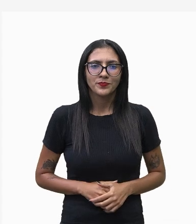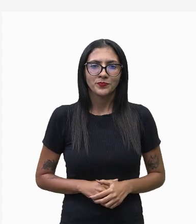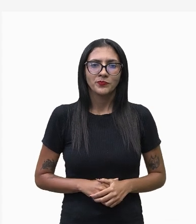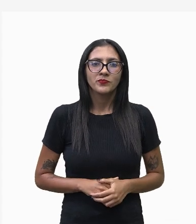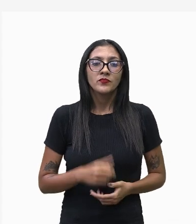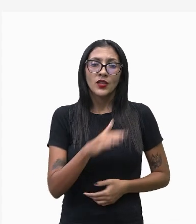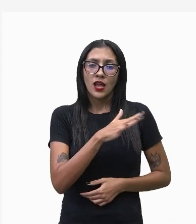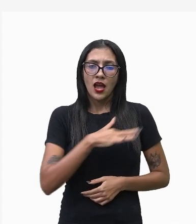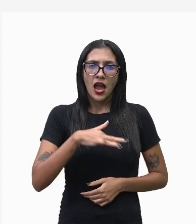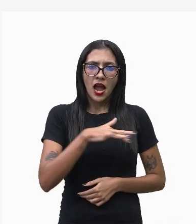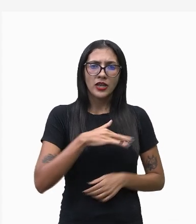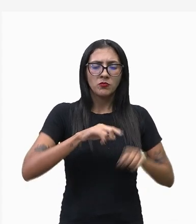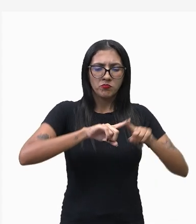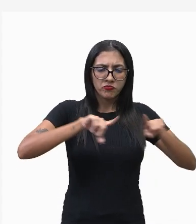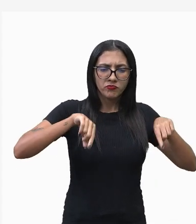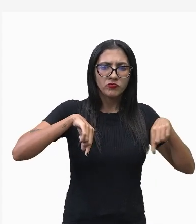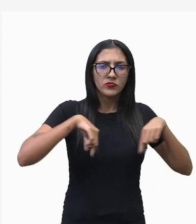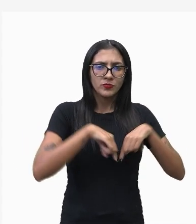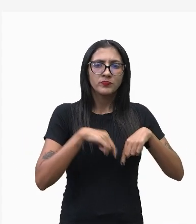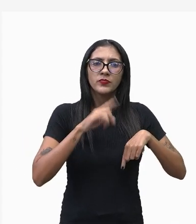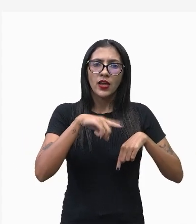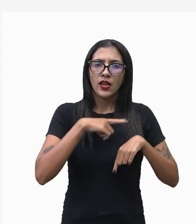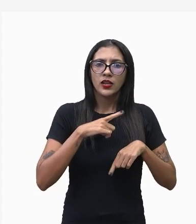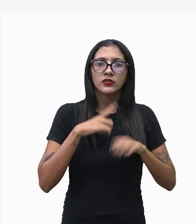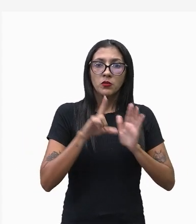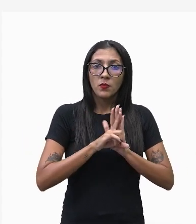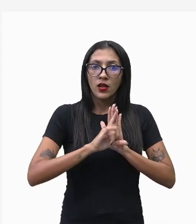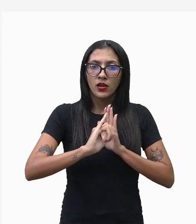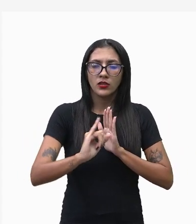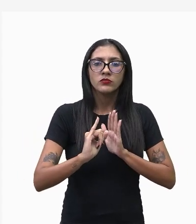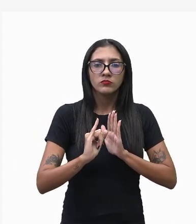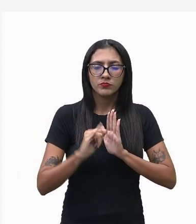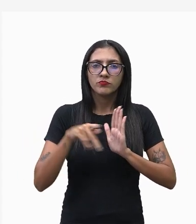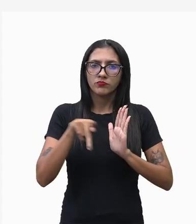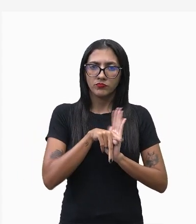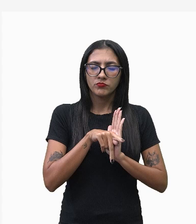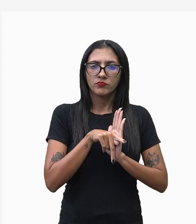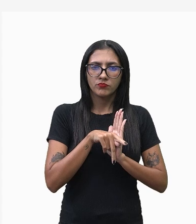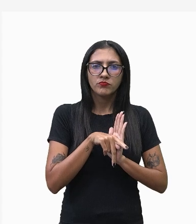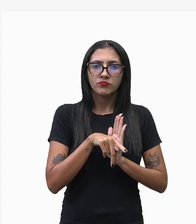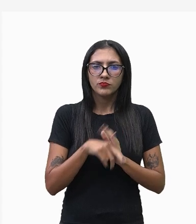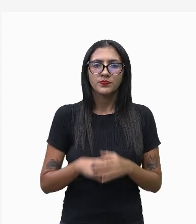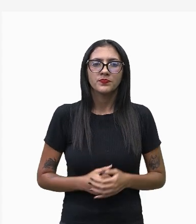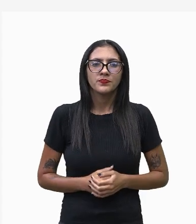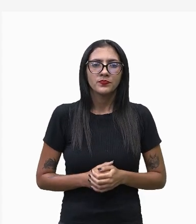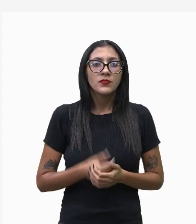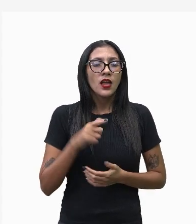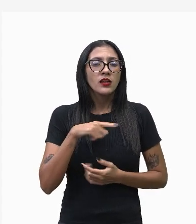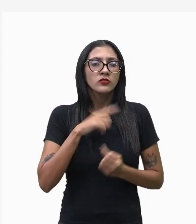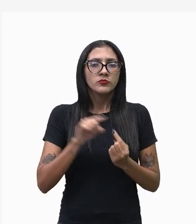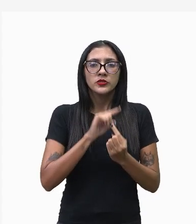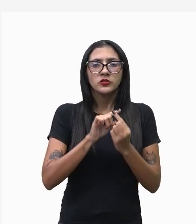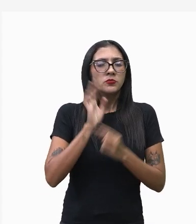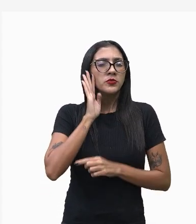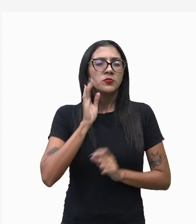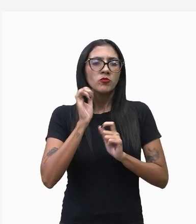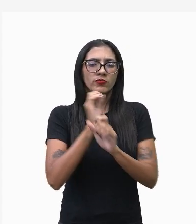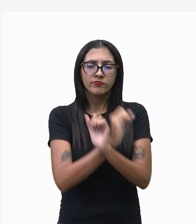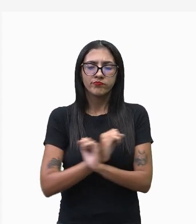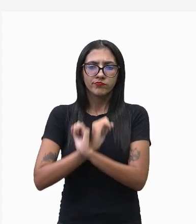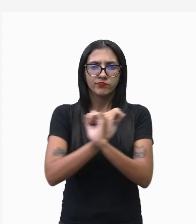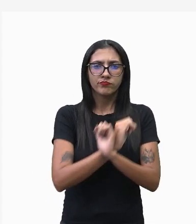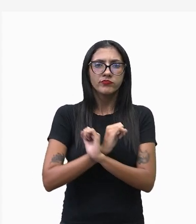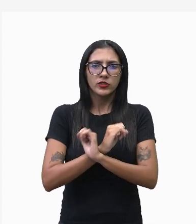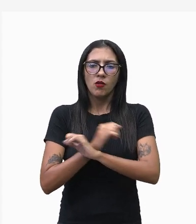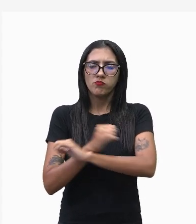espaços territoriais que são legalmente estabelecidos pelo poder público e têm lá o objetivo de conservar a